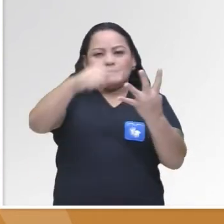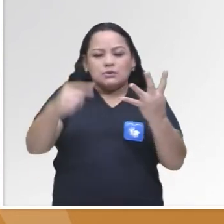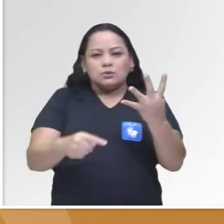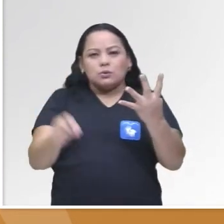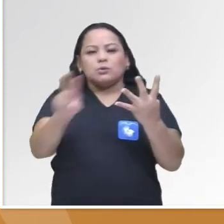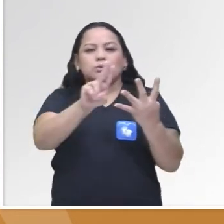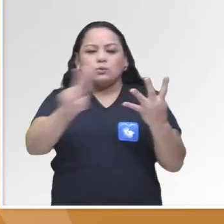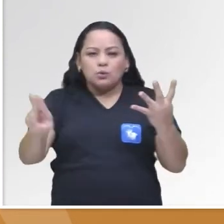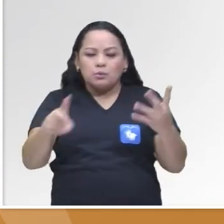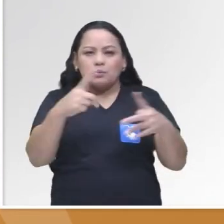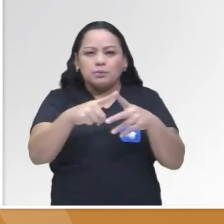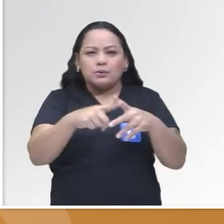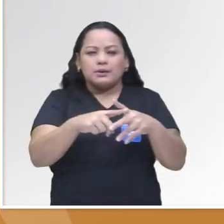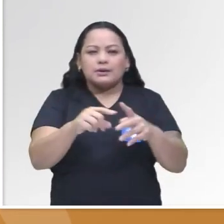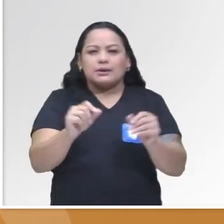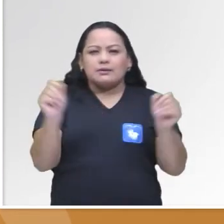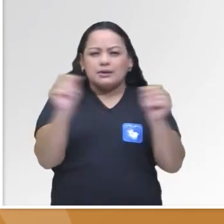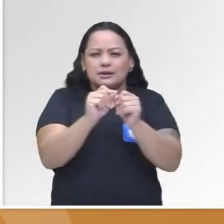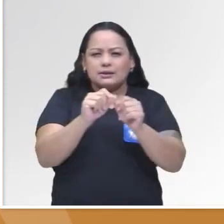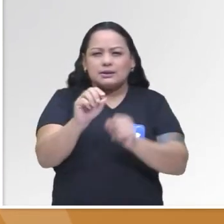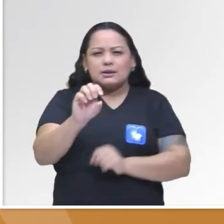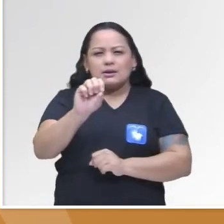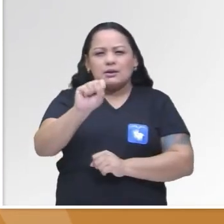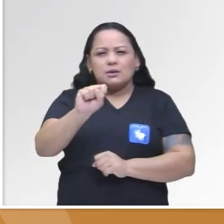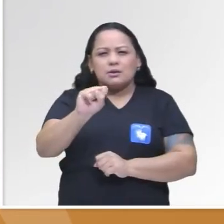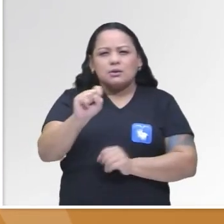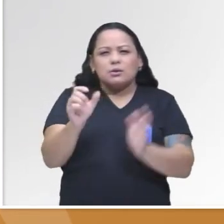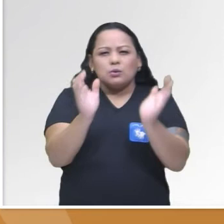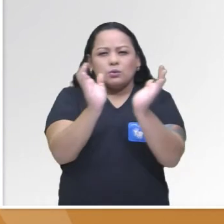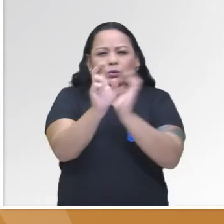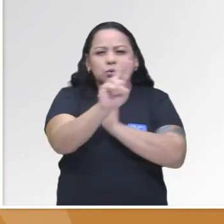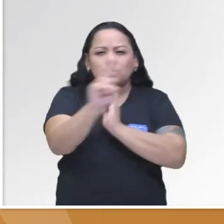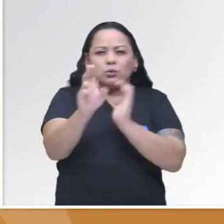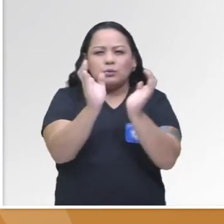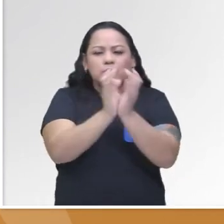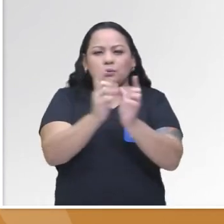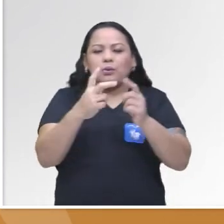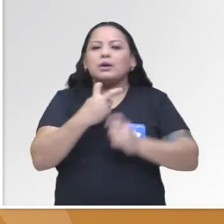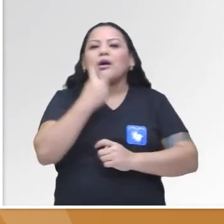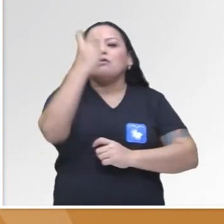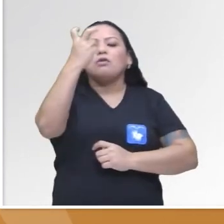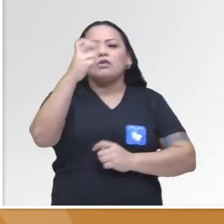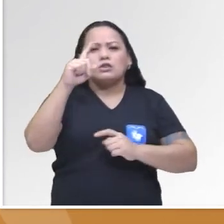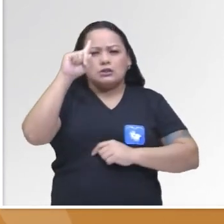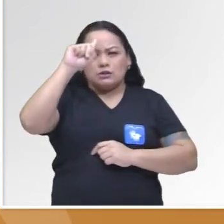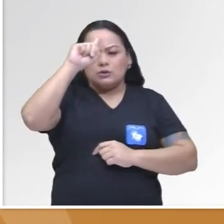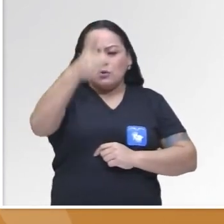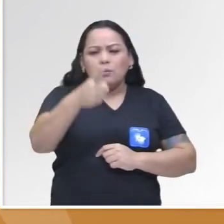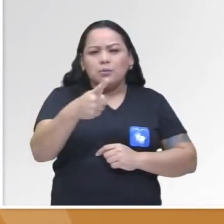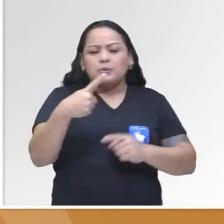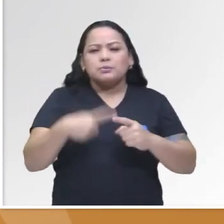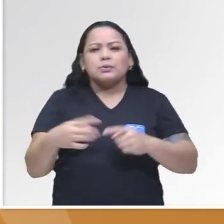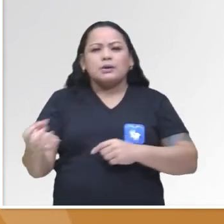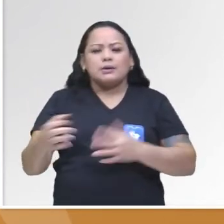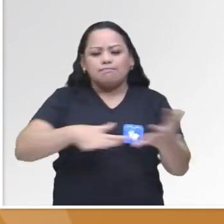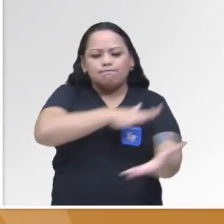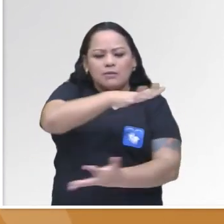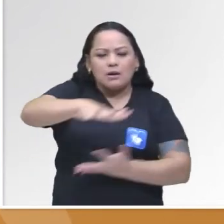ali uma sigla que vai ser o que vai dar a voz de comando nesse momento para essa